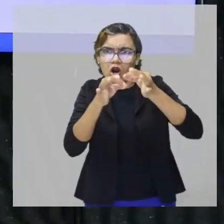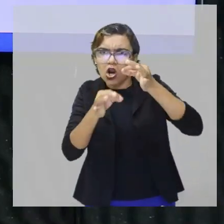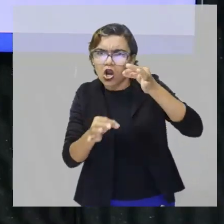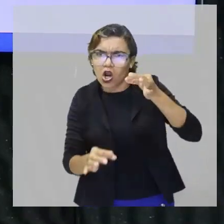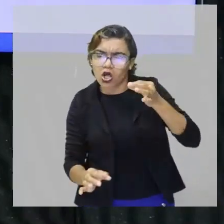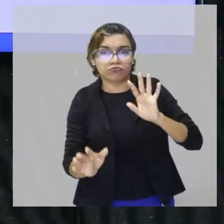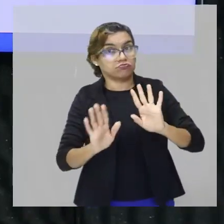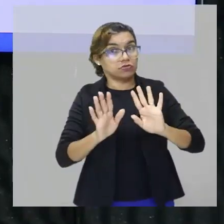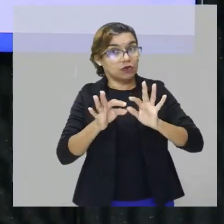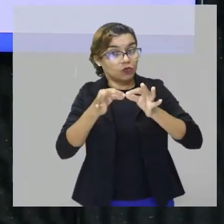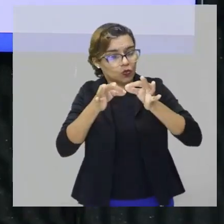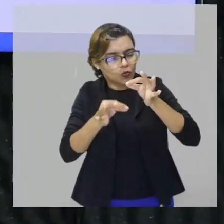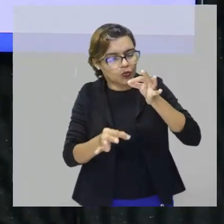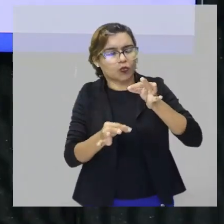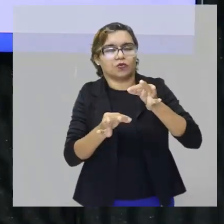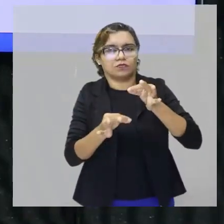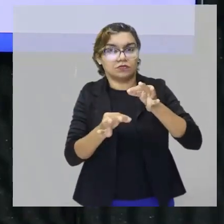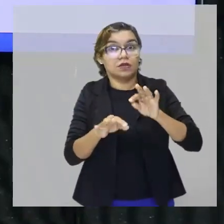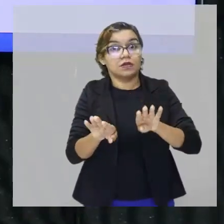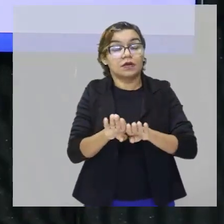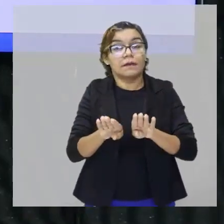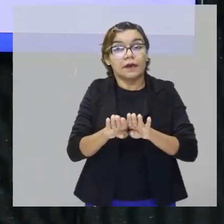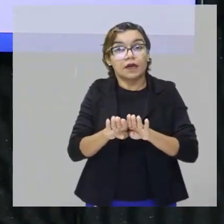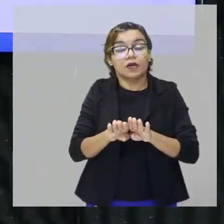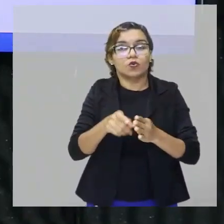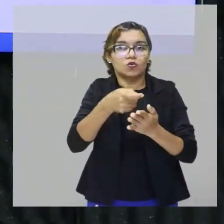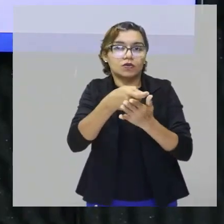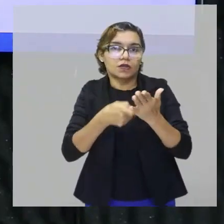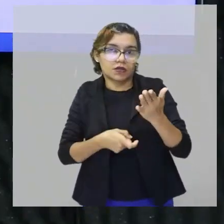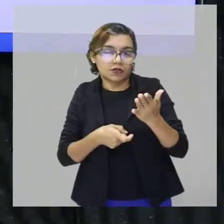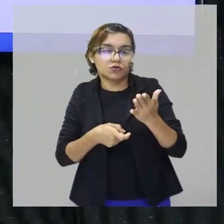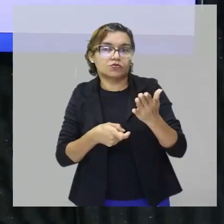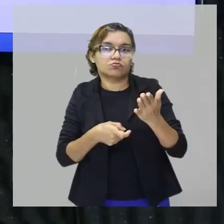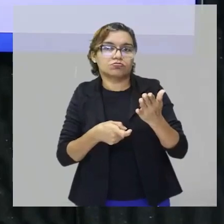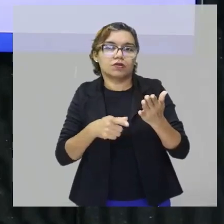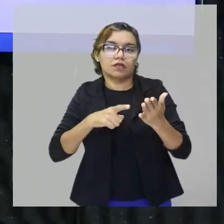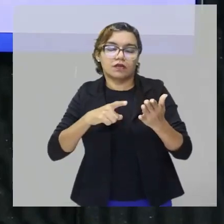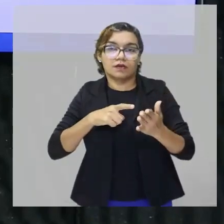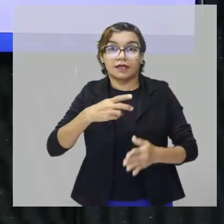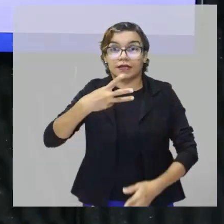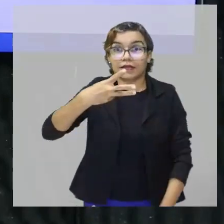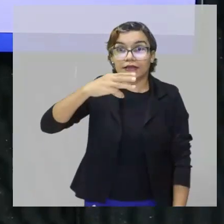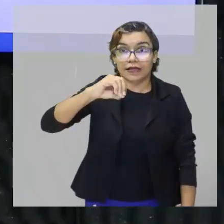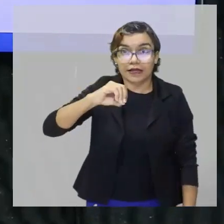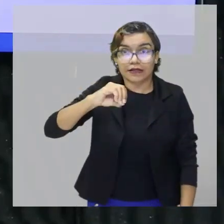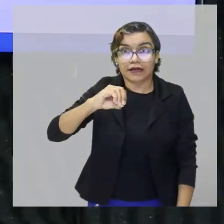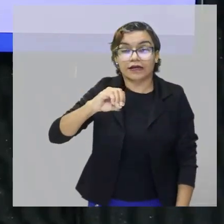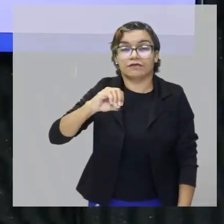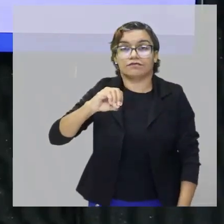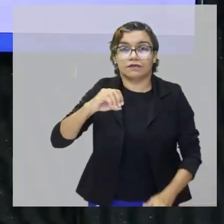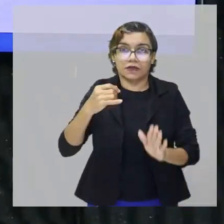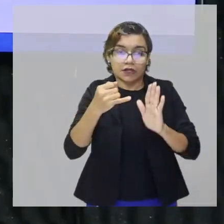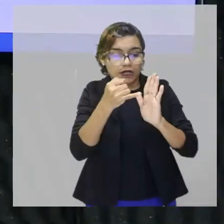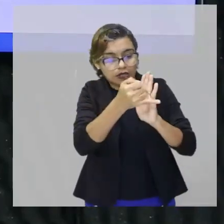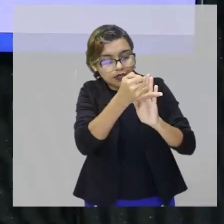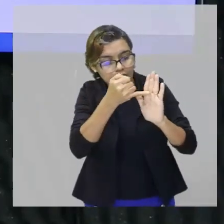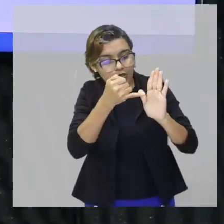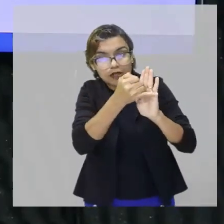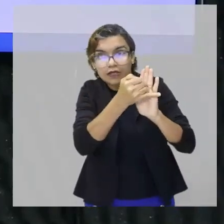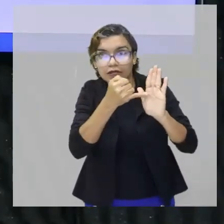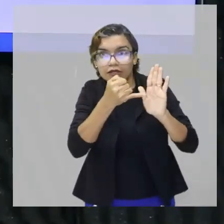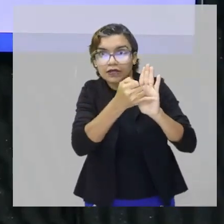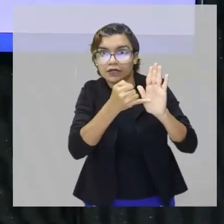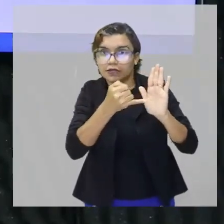ideias. Afinal, seu texto final deve ser uma redação de, no máximo, 30 linhas, né? Então, seja breve,